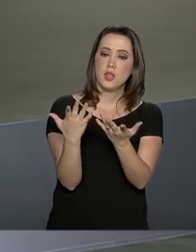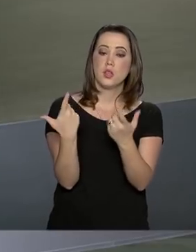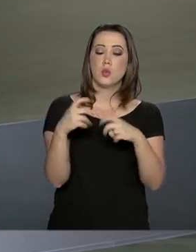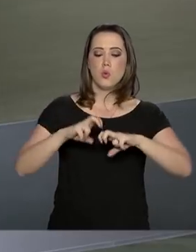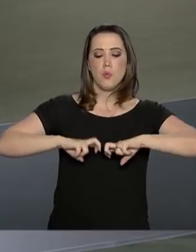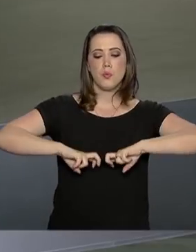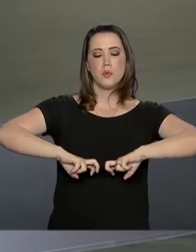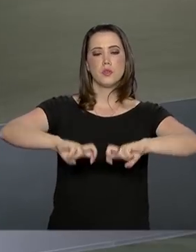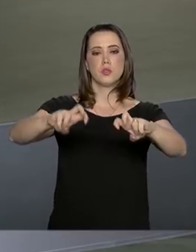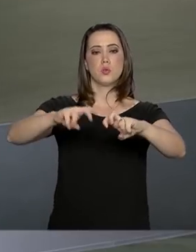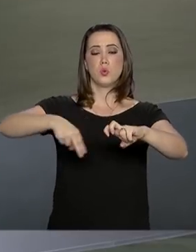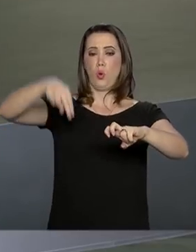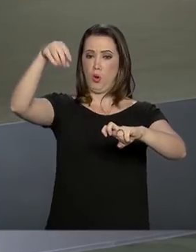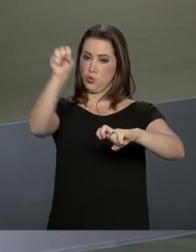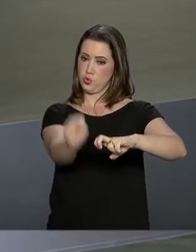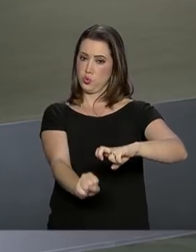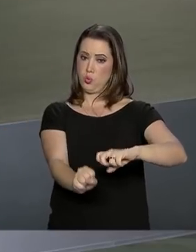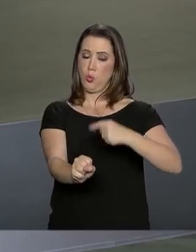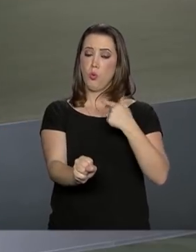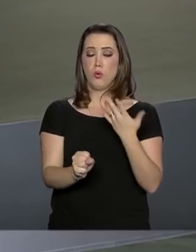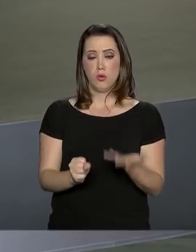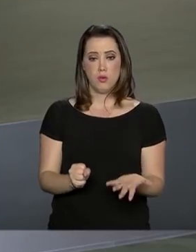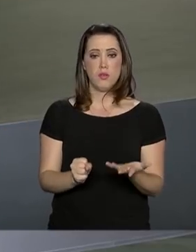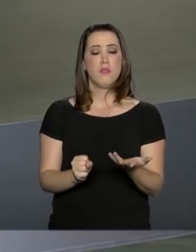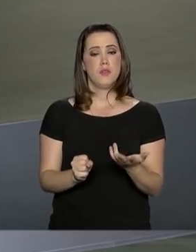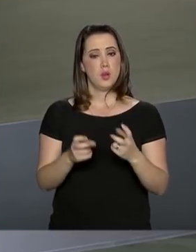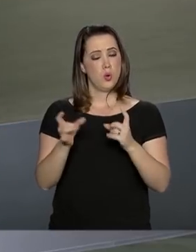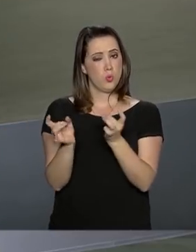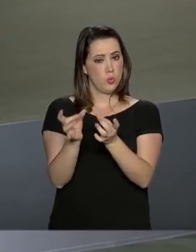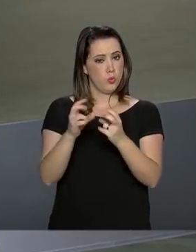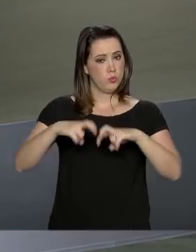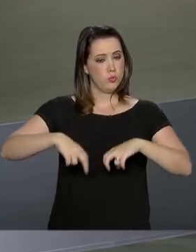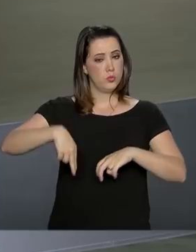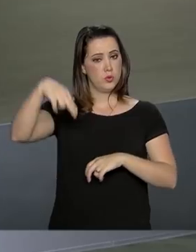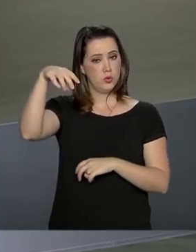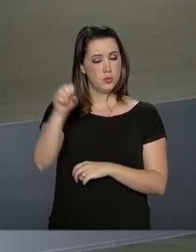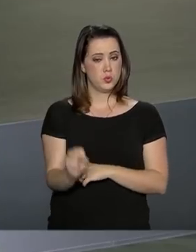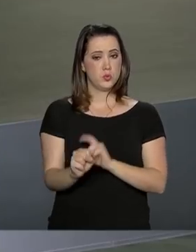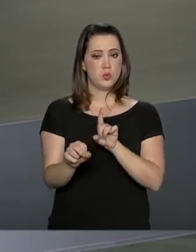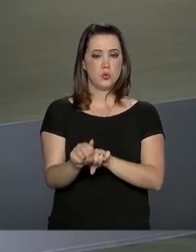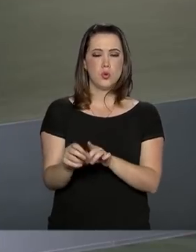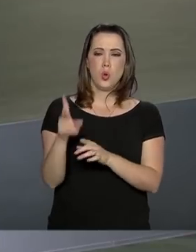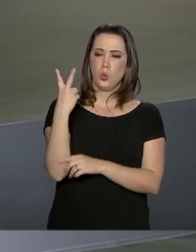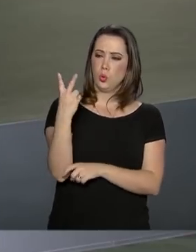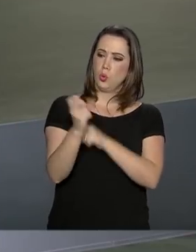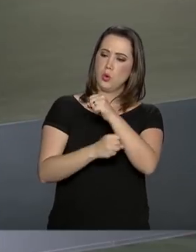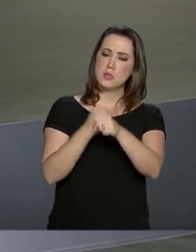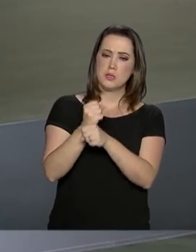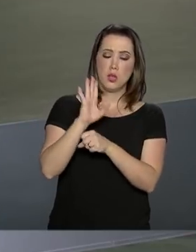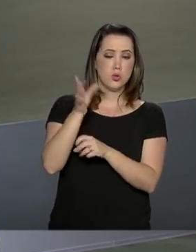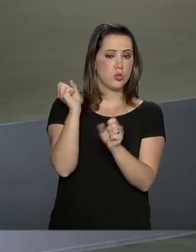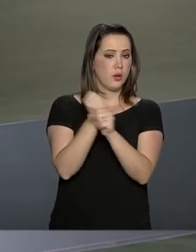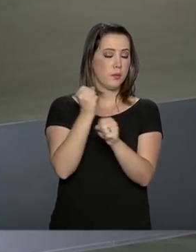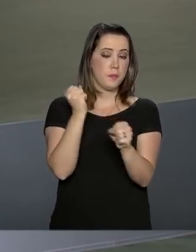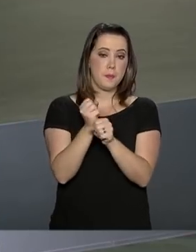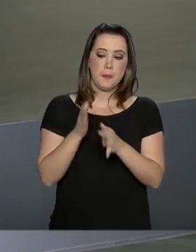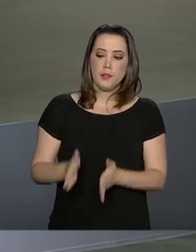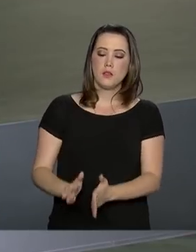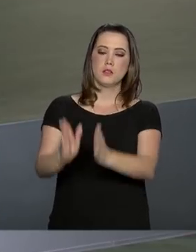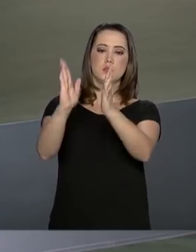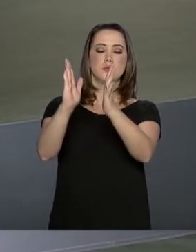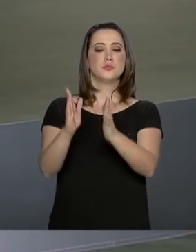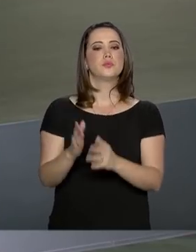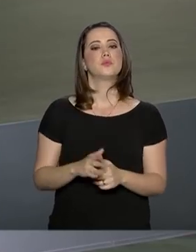Ferrovia Norte-Sul e disse que, com o leilão, em 2 anos será possível construir o trecho